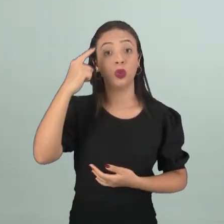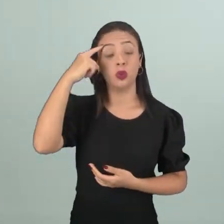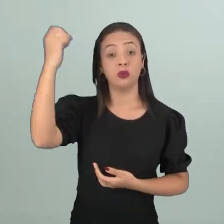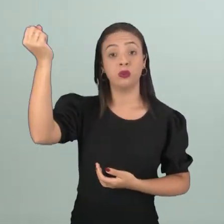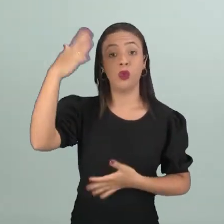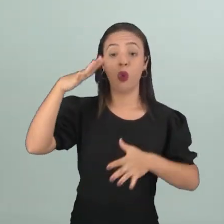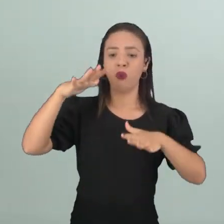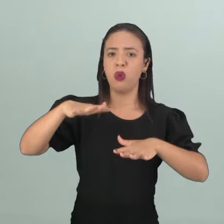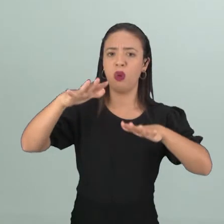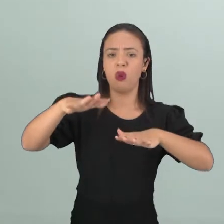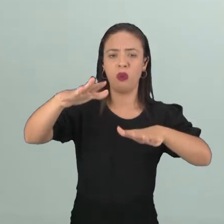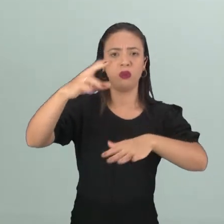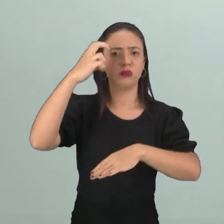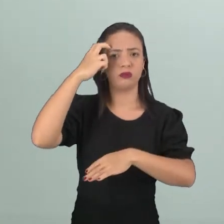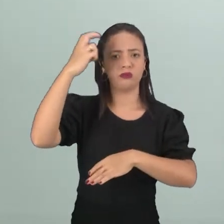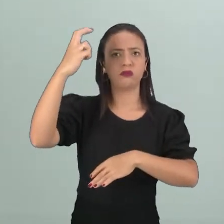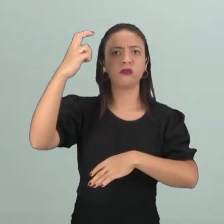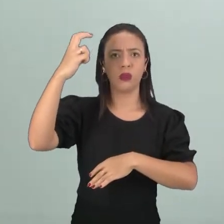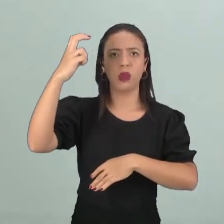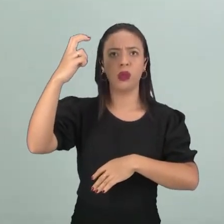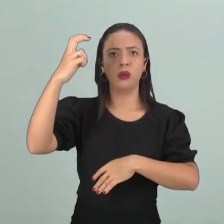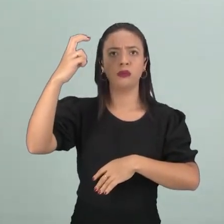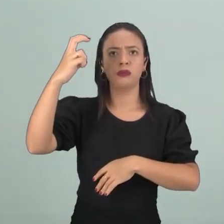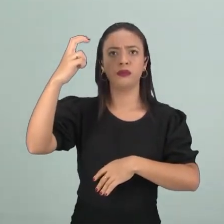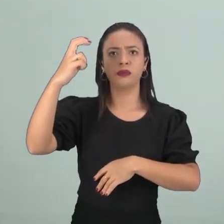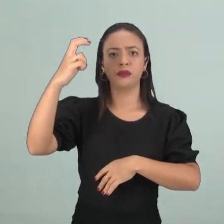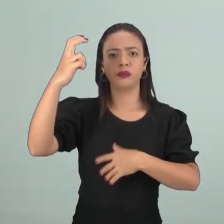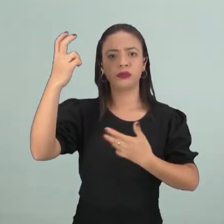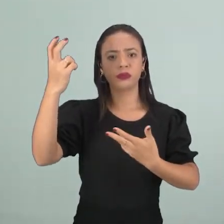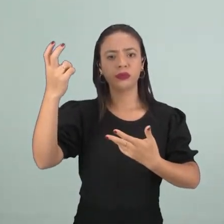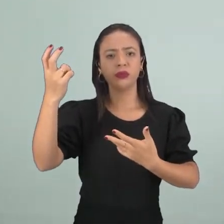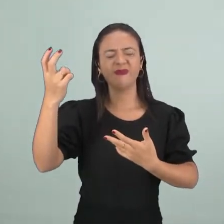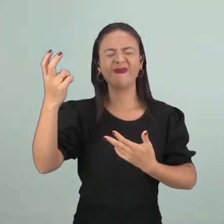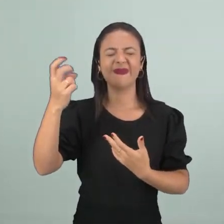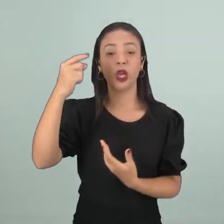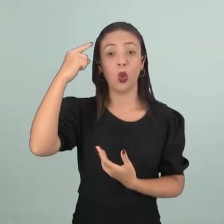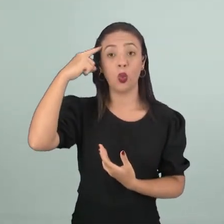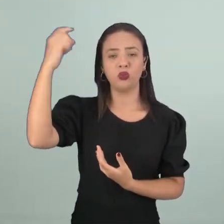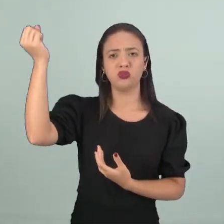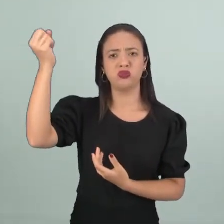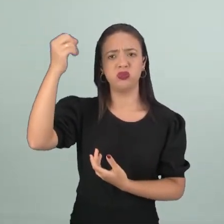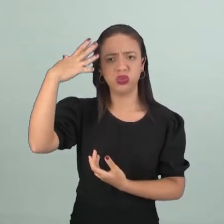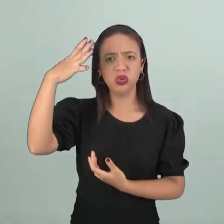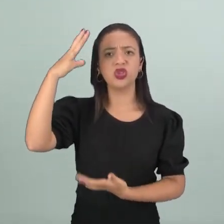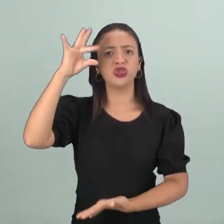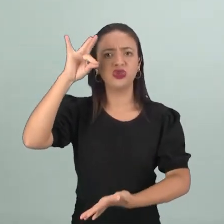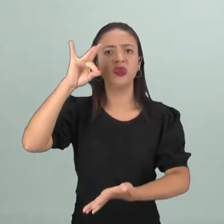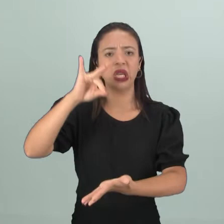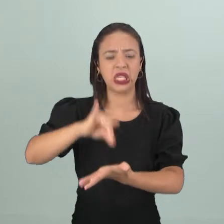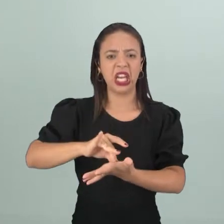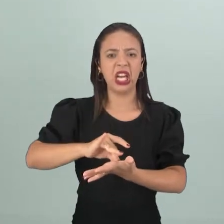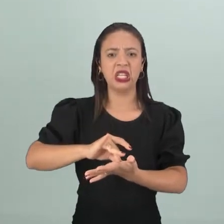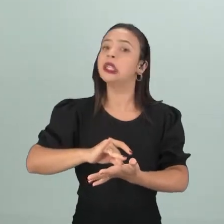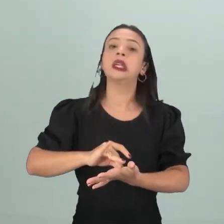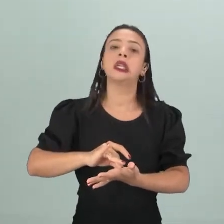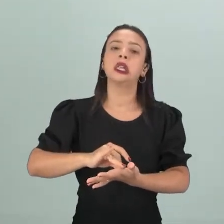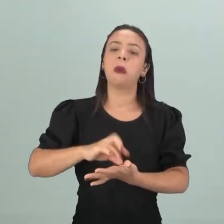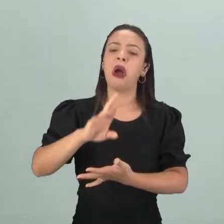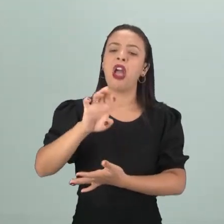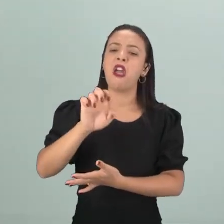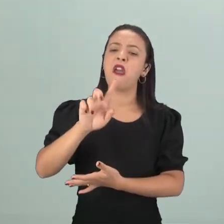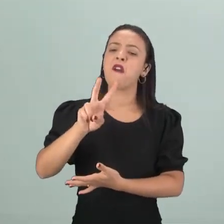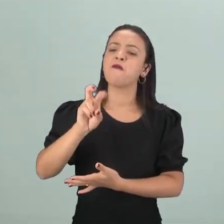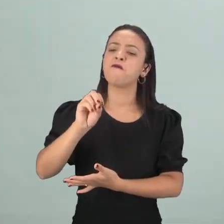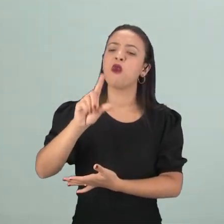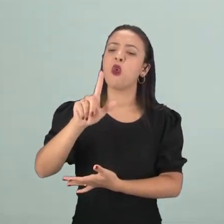movimento intelectual, então o iluminismo em si não foi um movimento revolucionário no